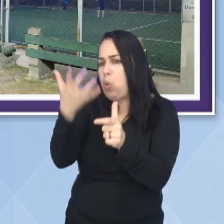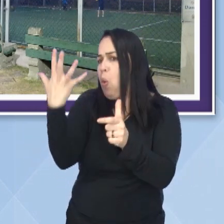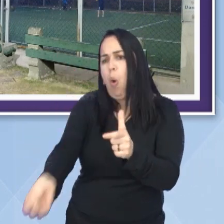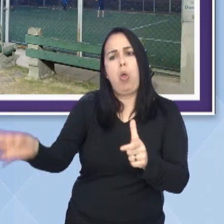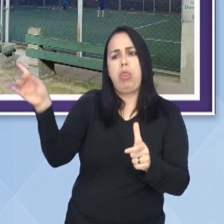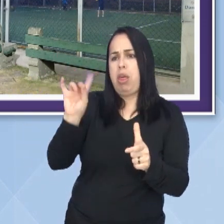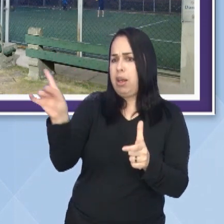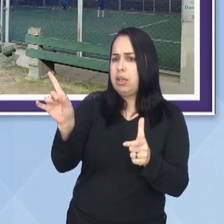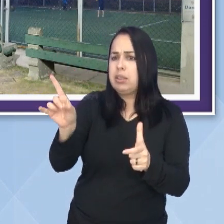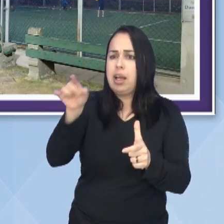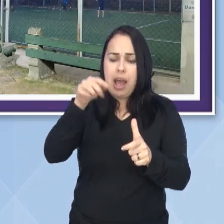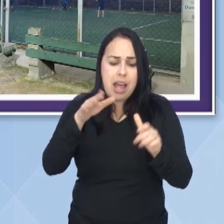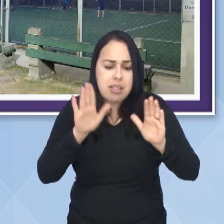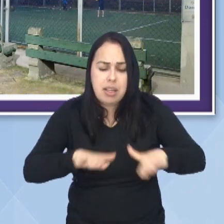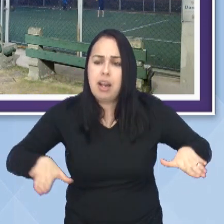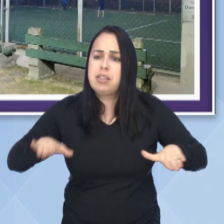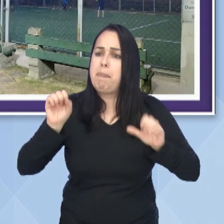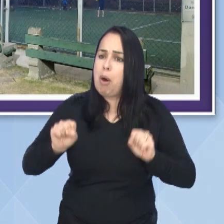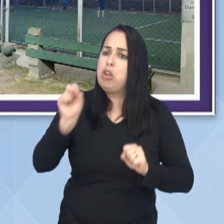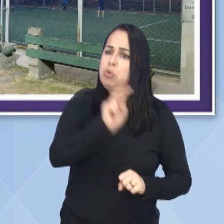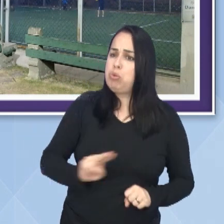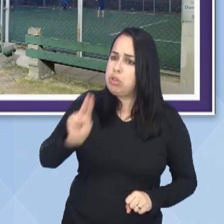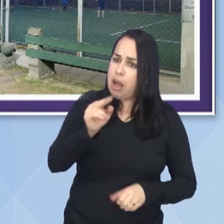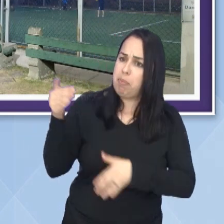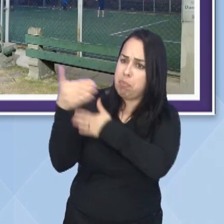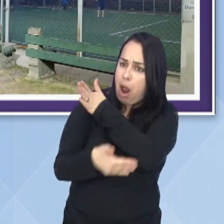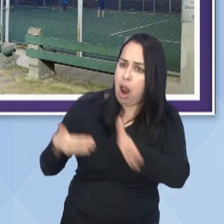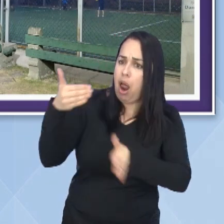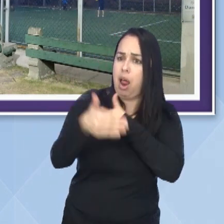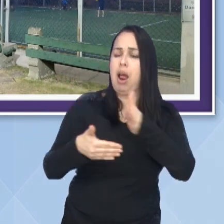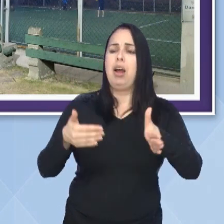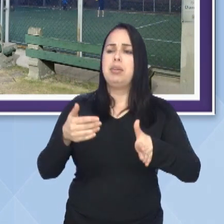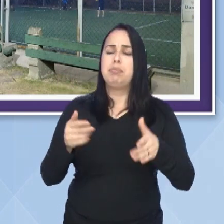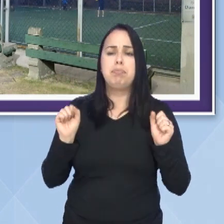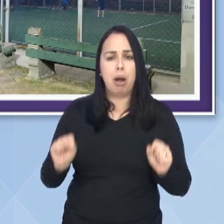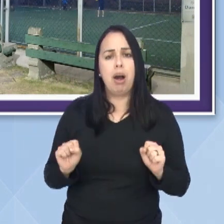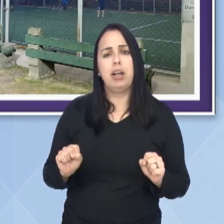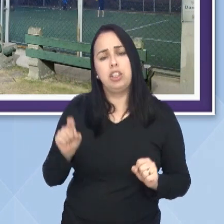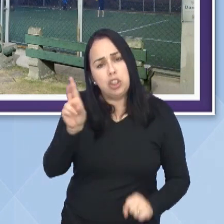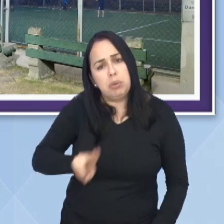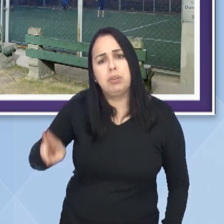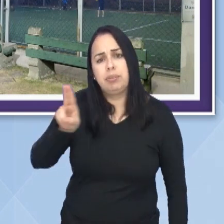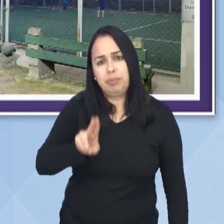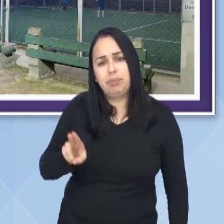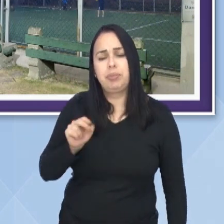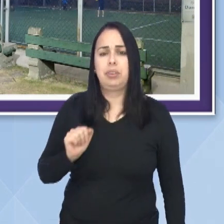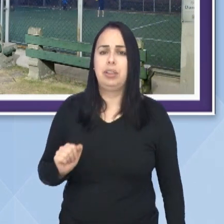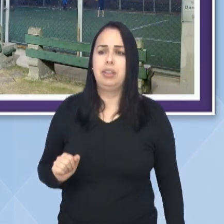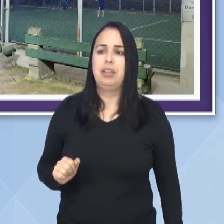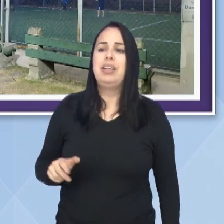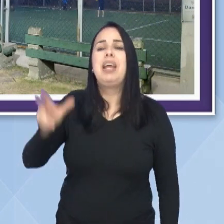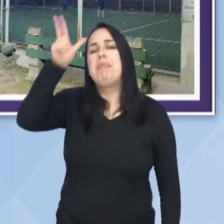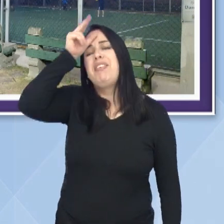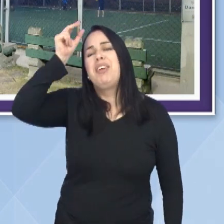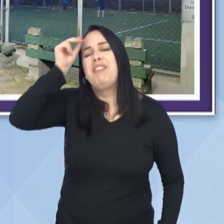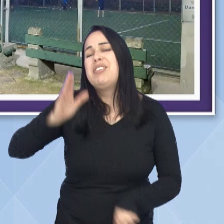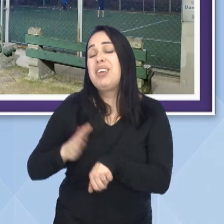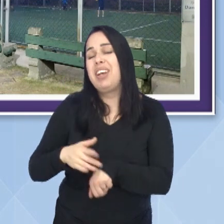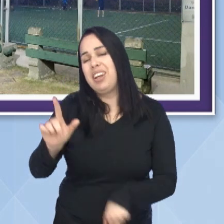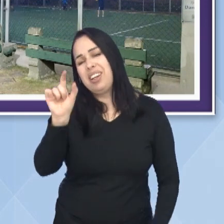quadra onde tanto as crianças quanto os adultos possam jogar, possam se divertir, possam utilizar para lazer. O que a prefeitura